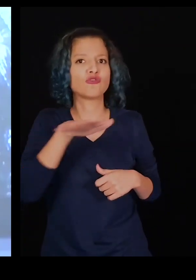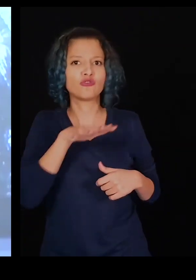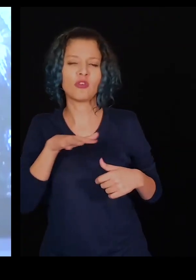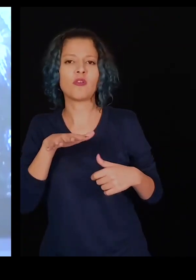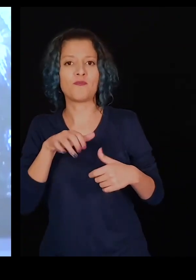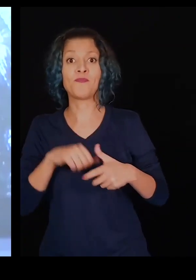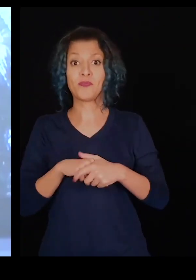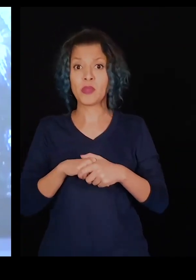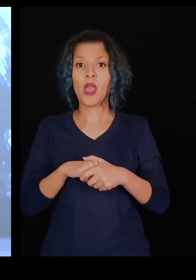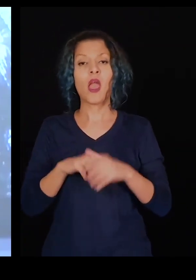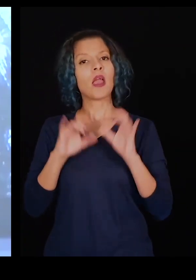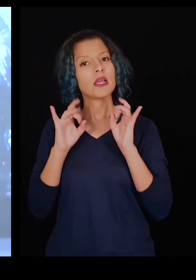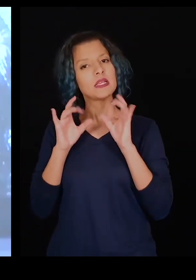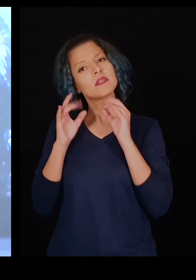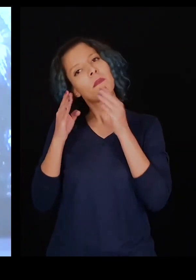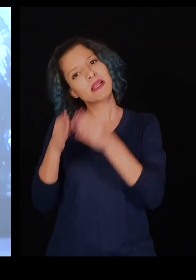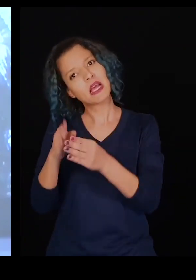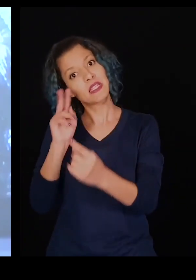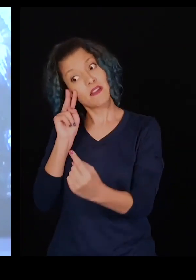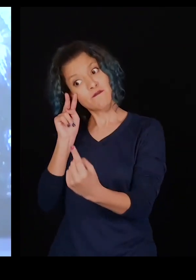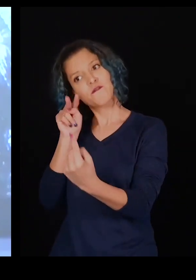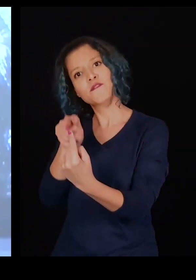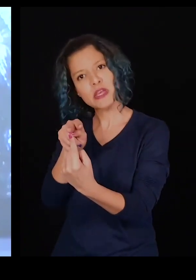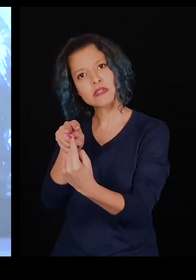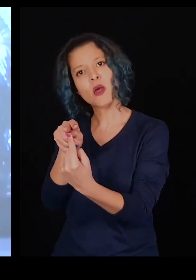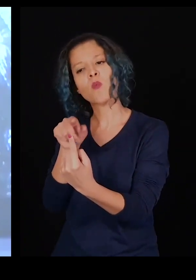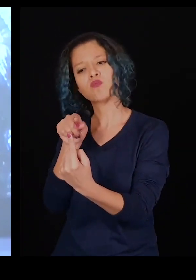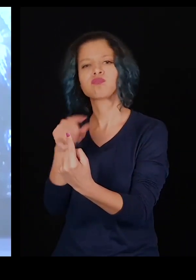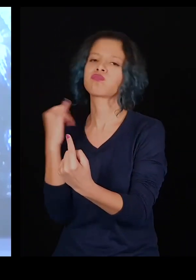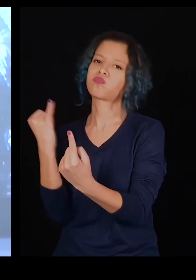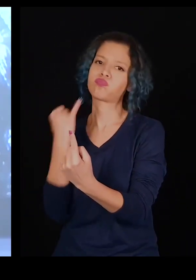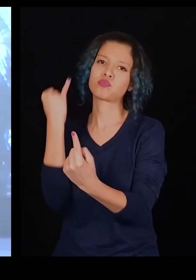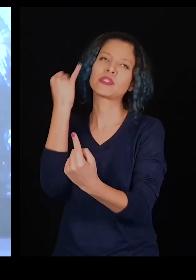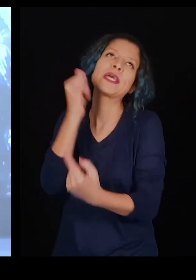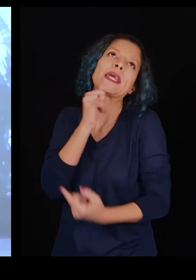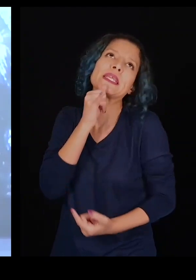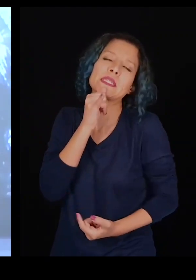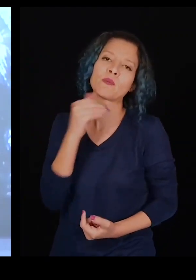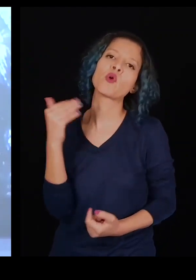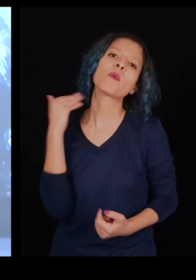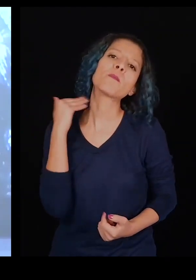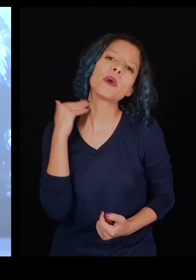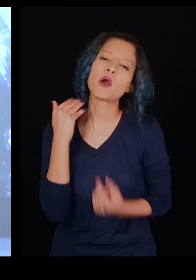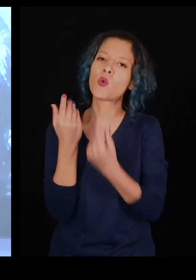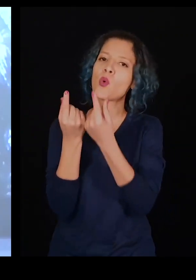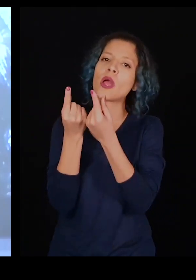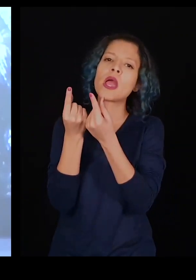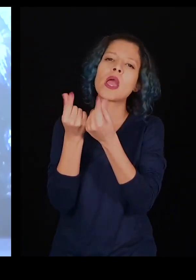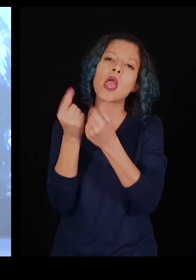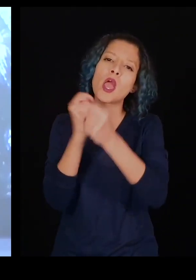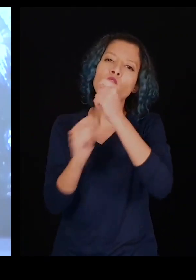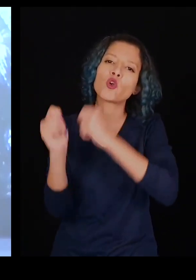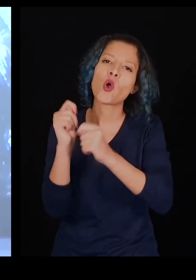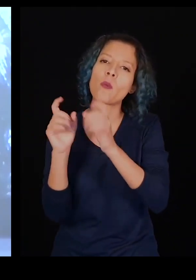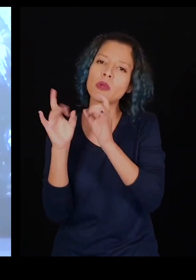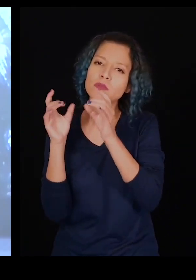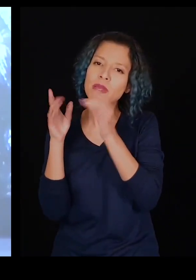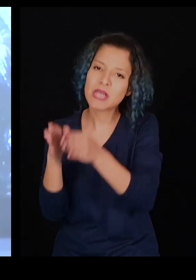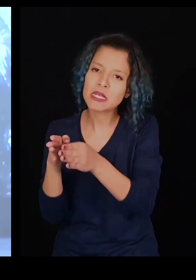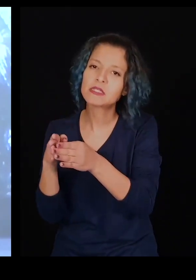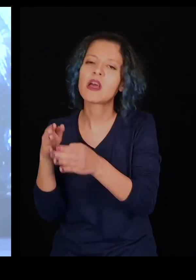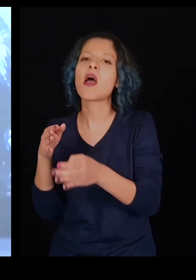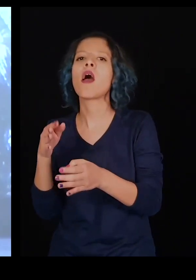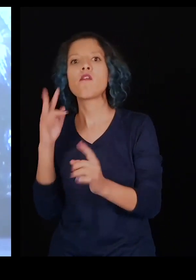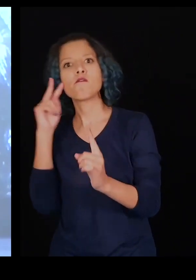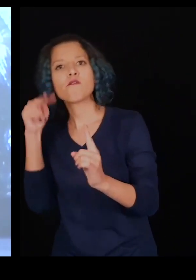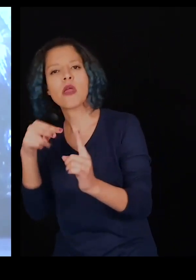visão especialista é absolutamente necessária, né? Um banco precisa ter os especialistas econômicos, uma empresa como a Vale,